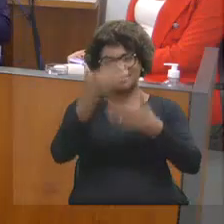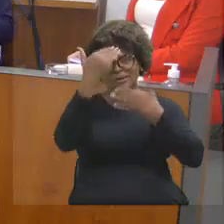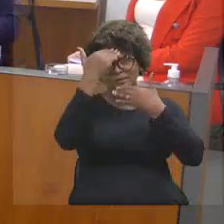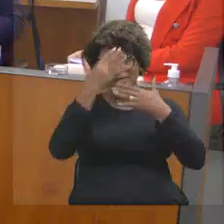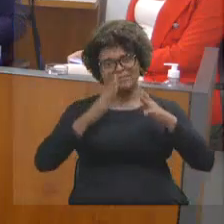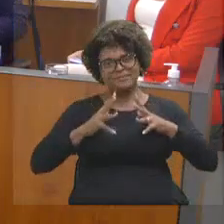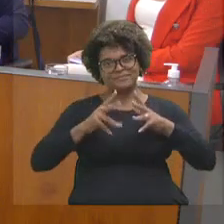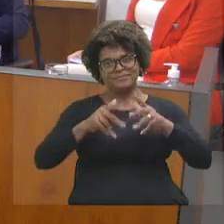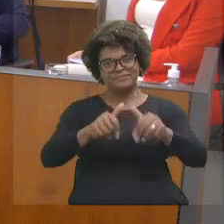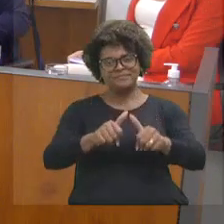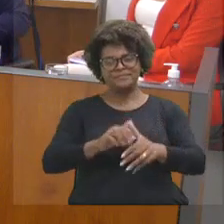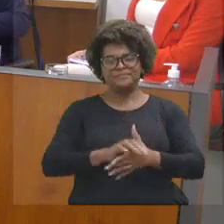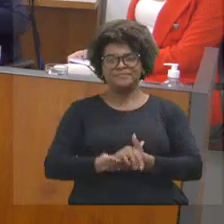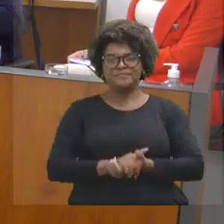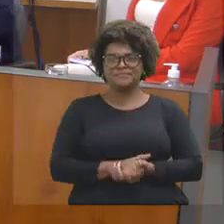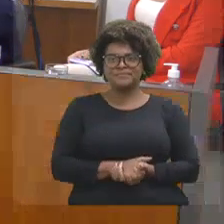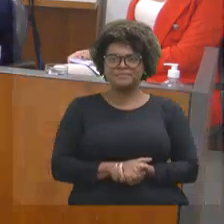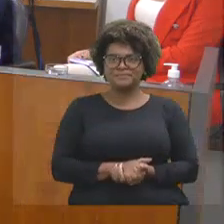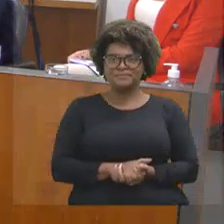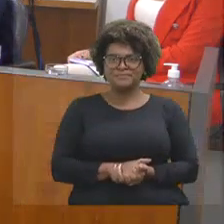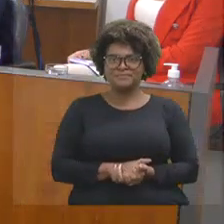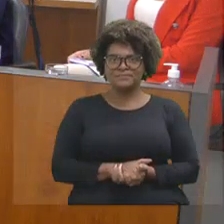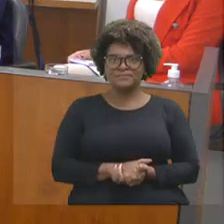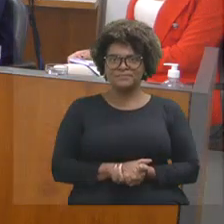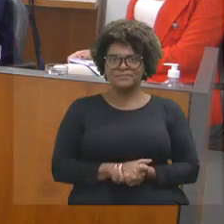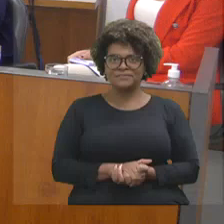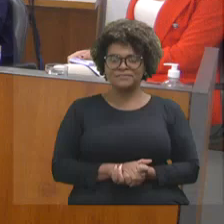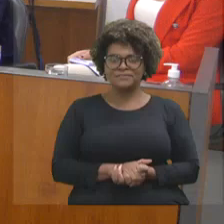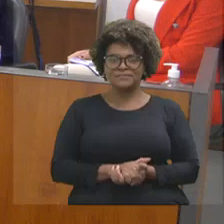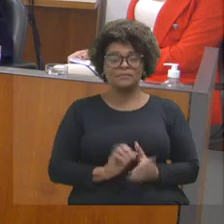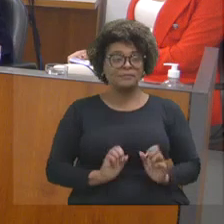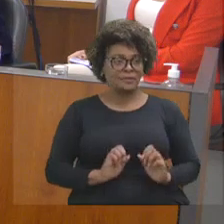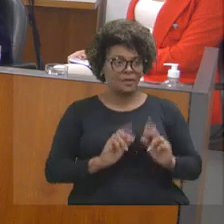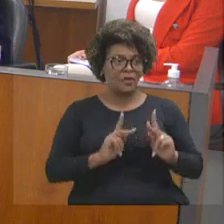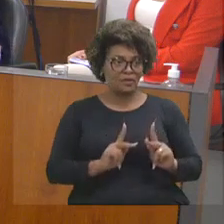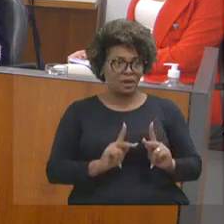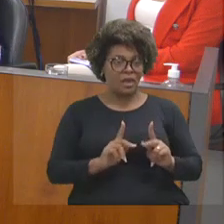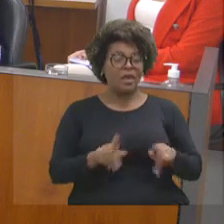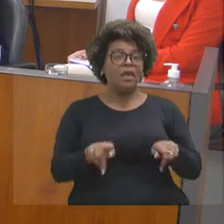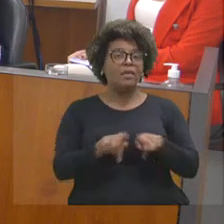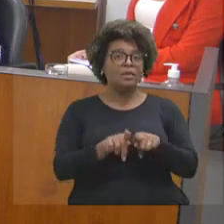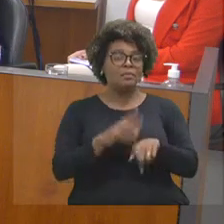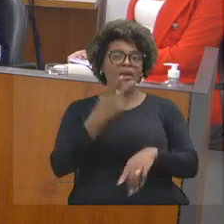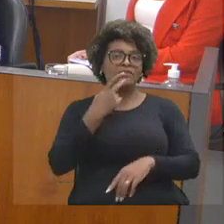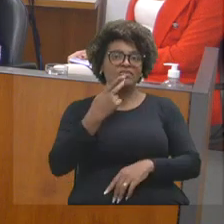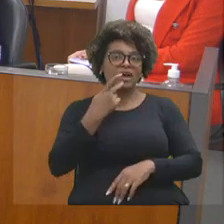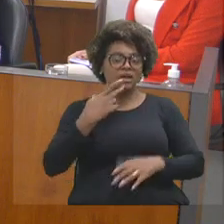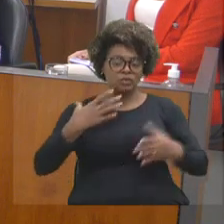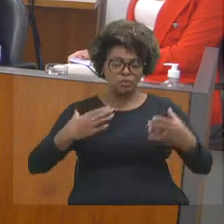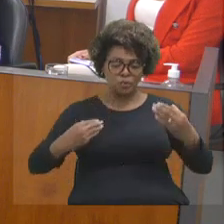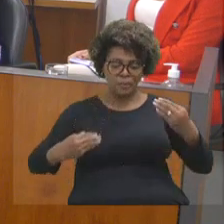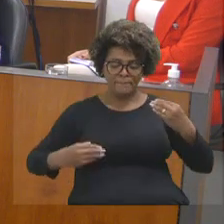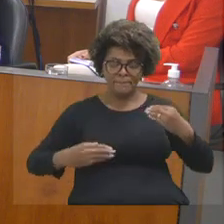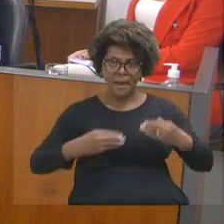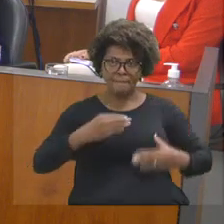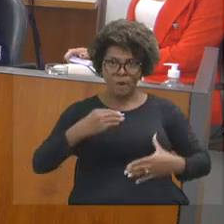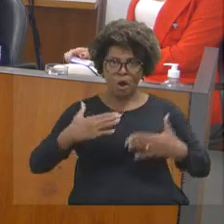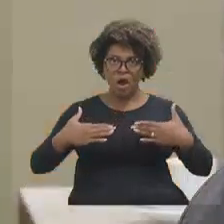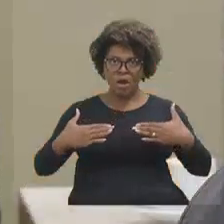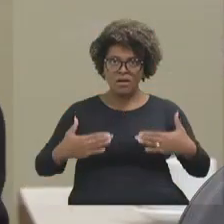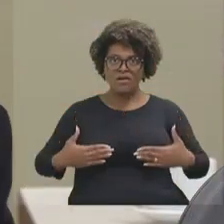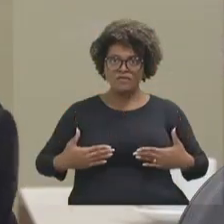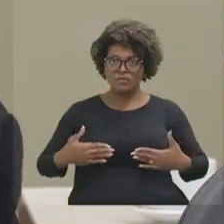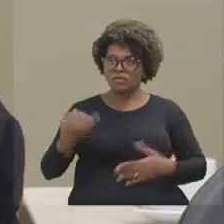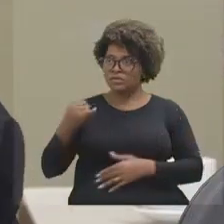é inclusive essa questão de uma moógrafo já que o senhor tá com essa ideia eu acho que tem